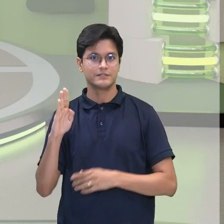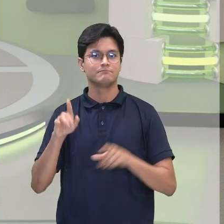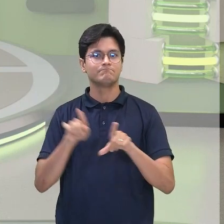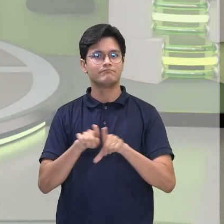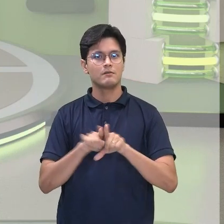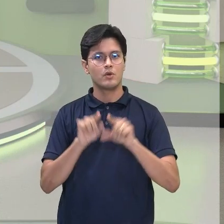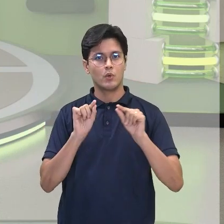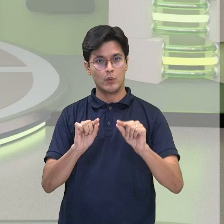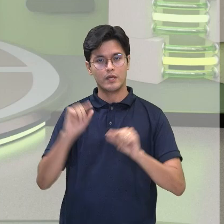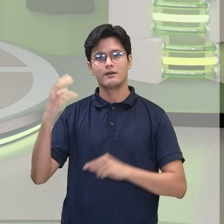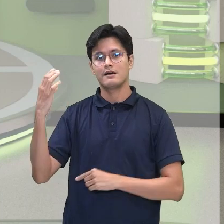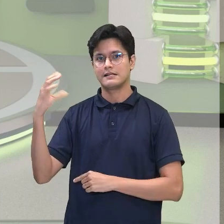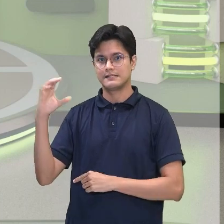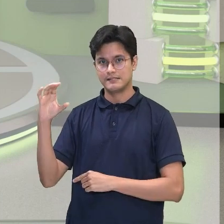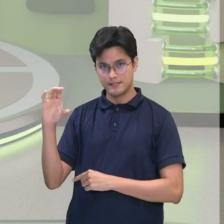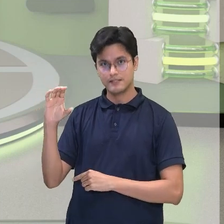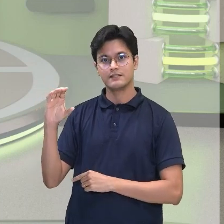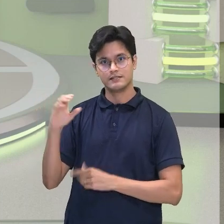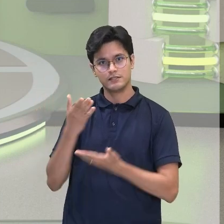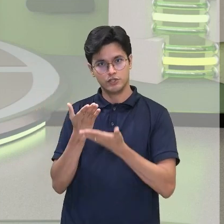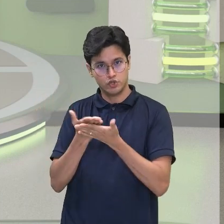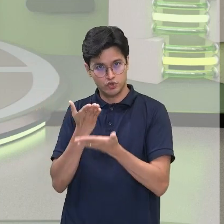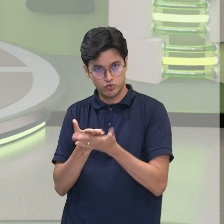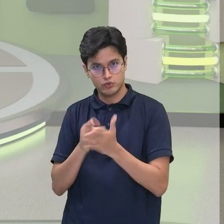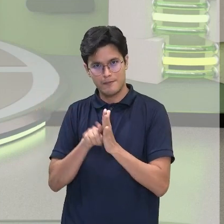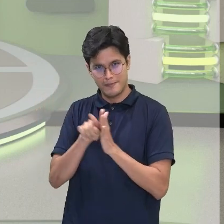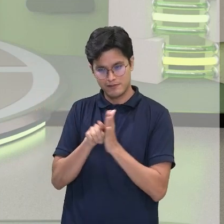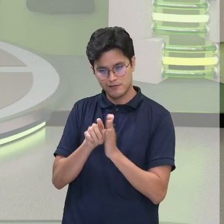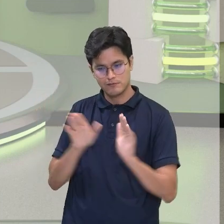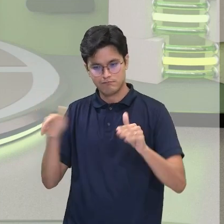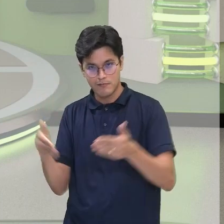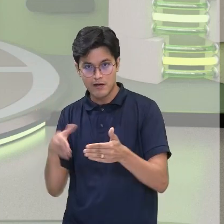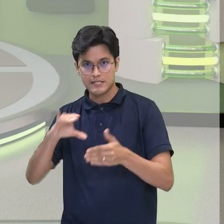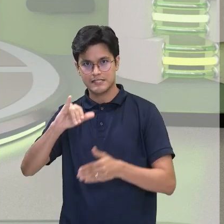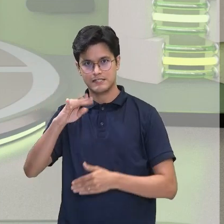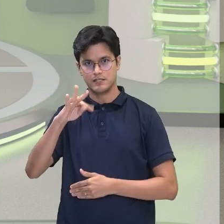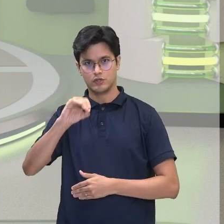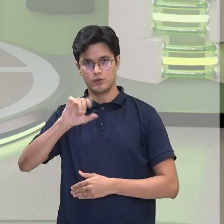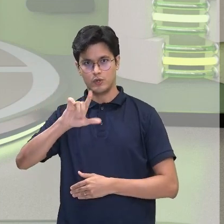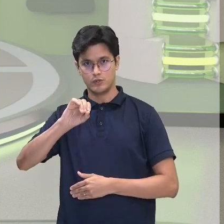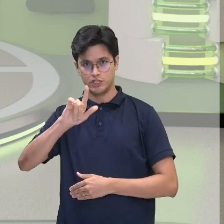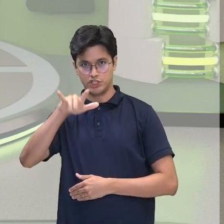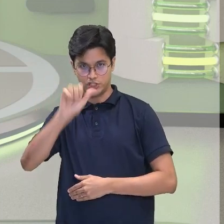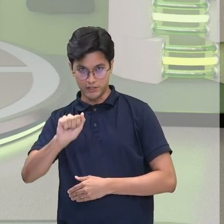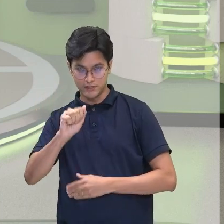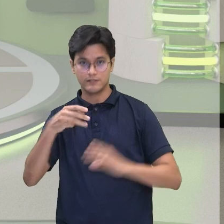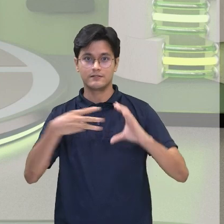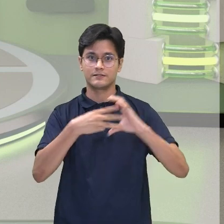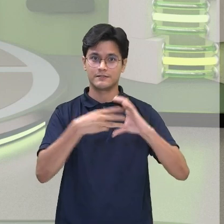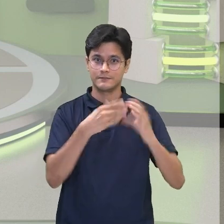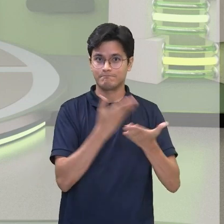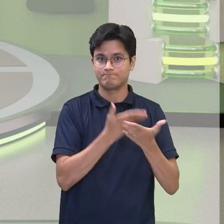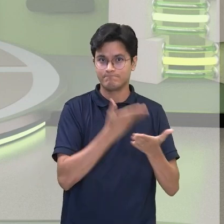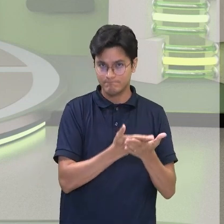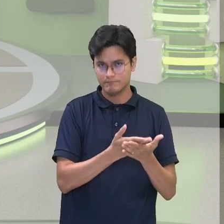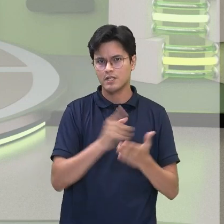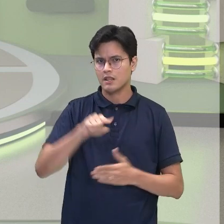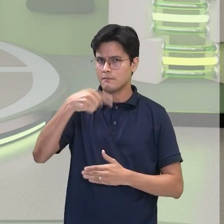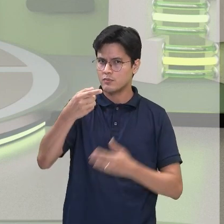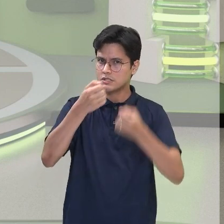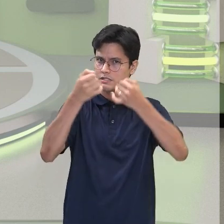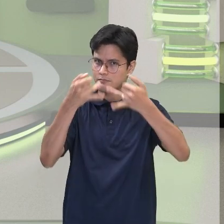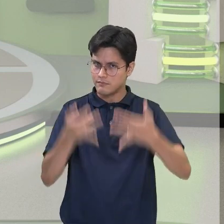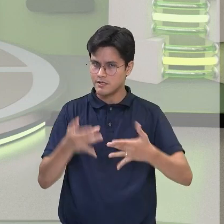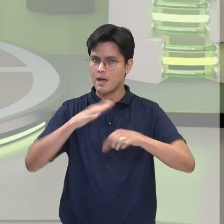a ciência que estuda é a citologia. A gente vai ter outros momentos aí para falar um pouquinho mais sobre a citologia em